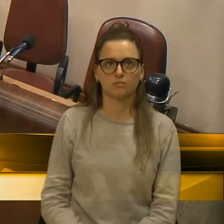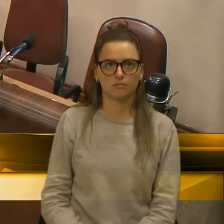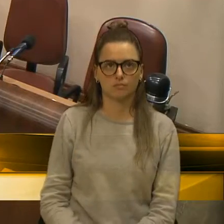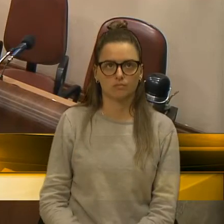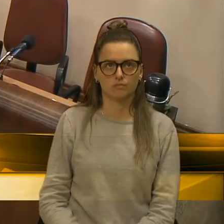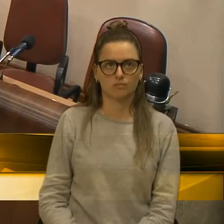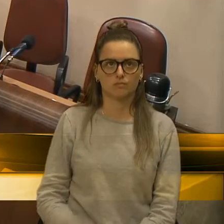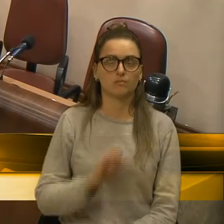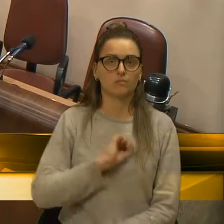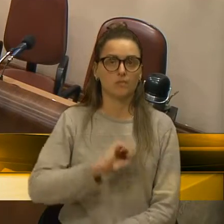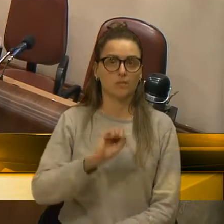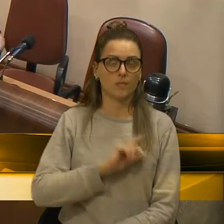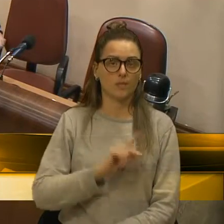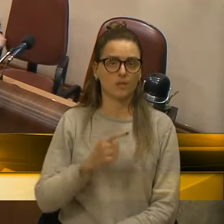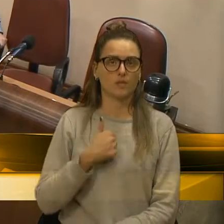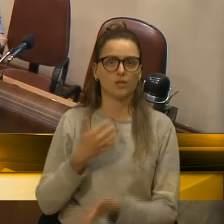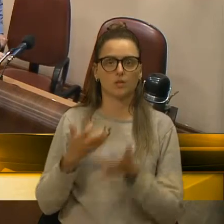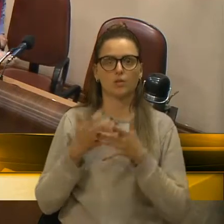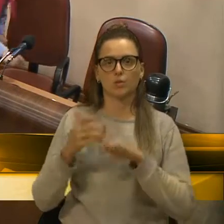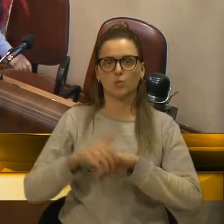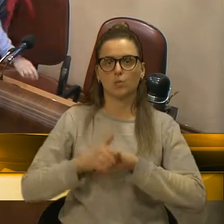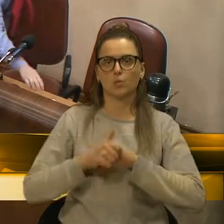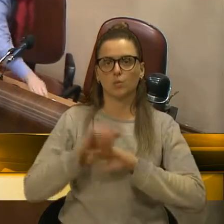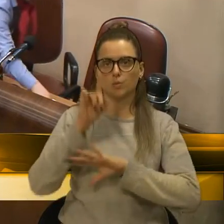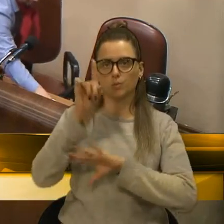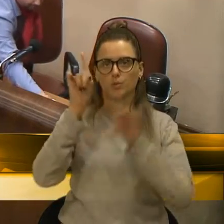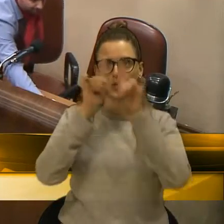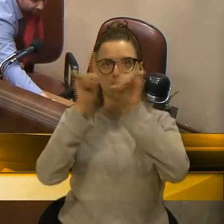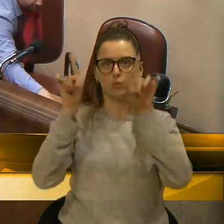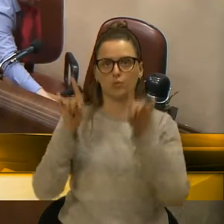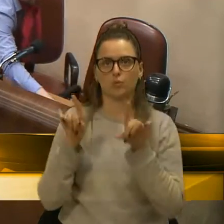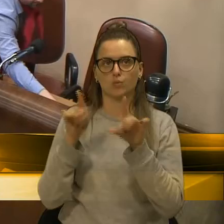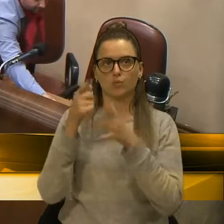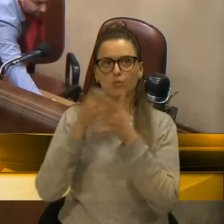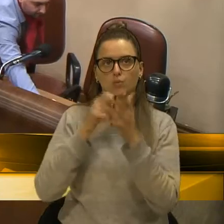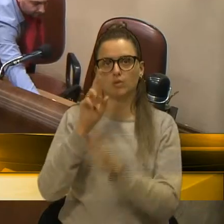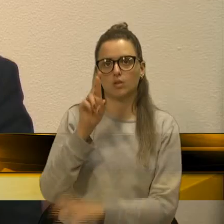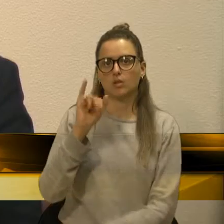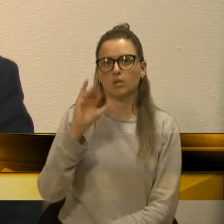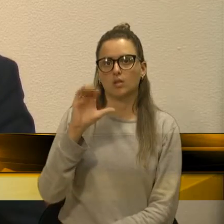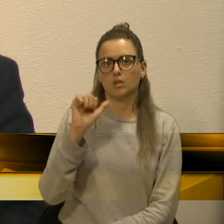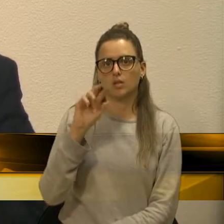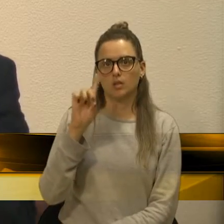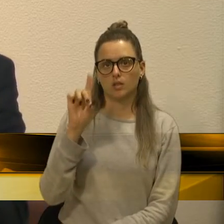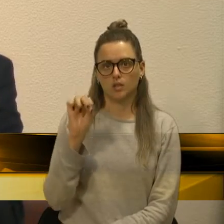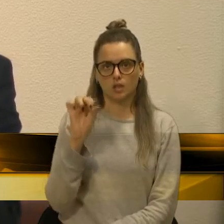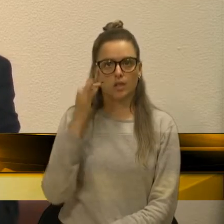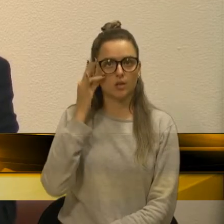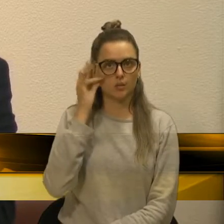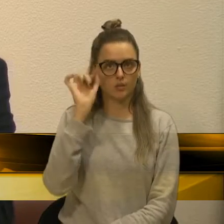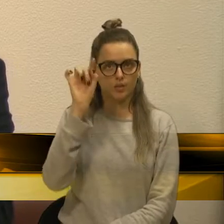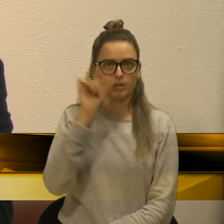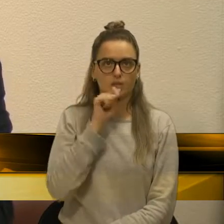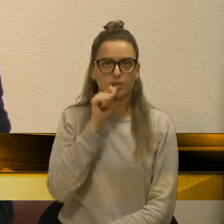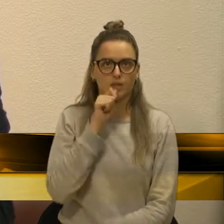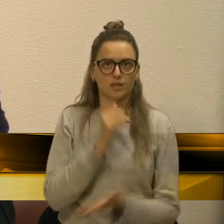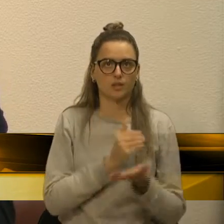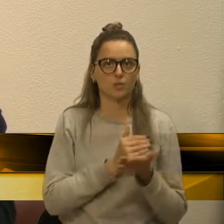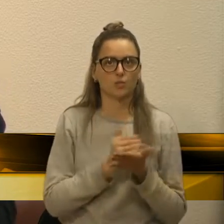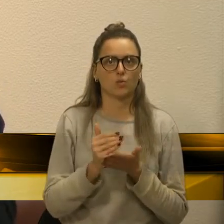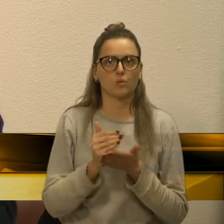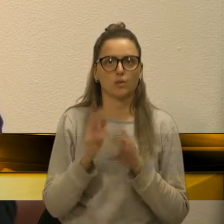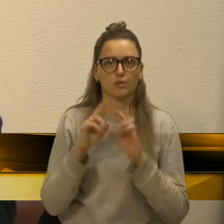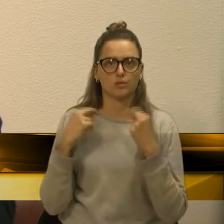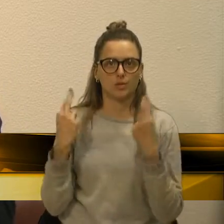Senhor presidente, primeiro queria saudar o servidor dos Correios, o Ricardo Paim, que está aqui desde quase o início da